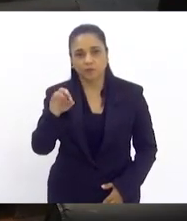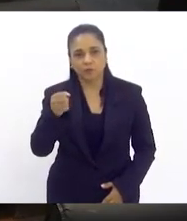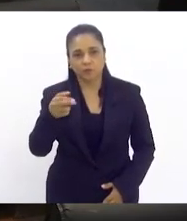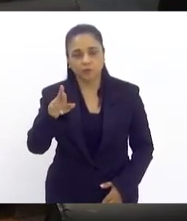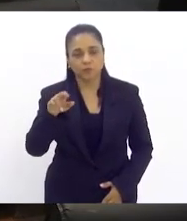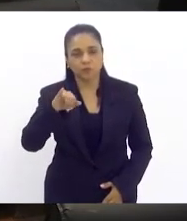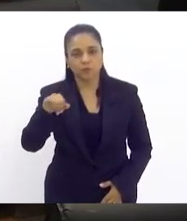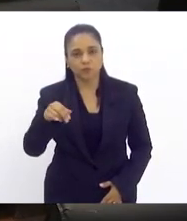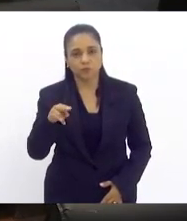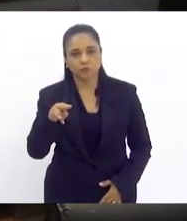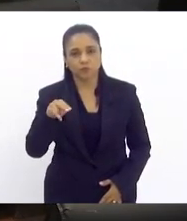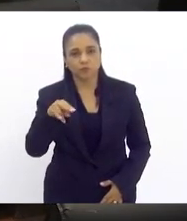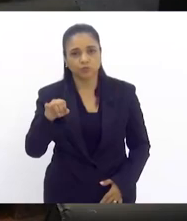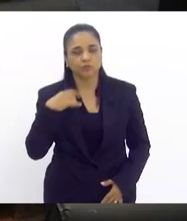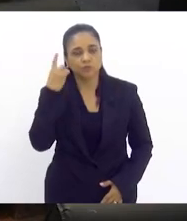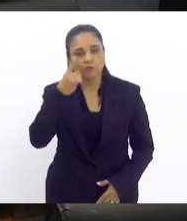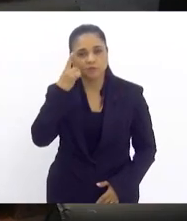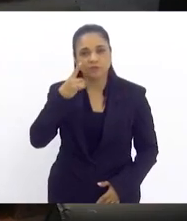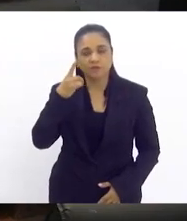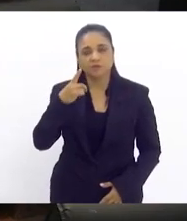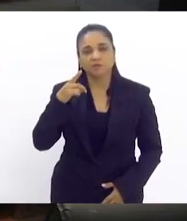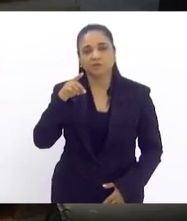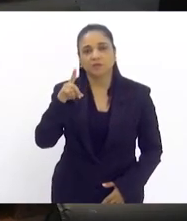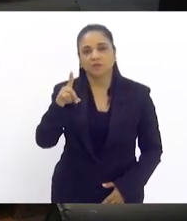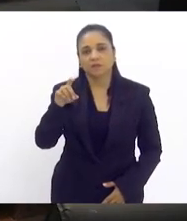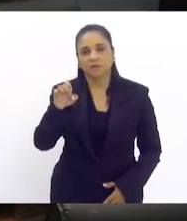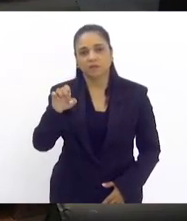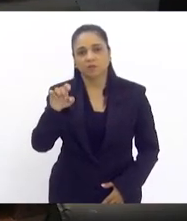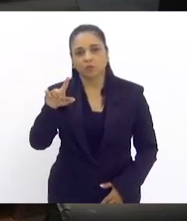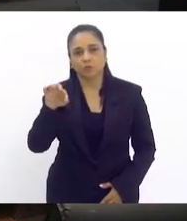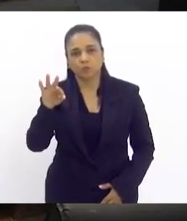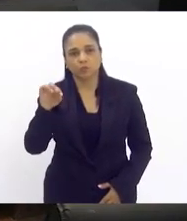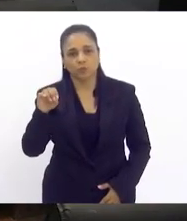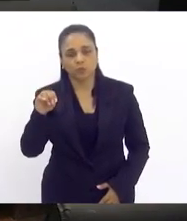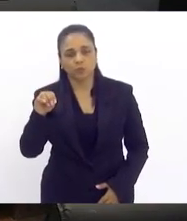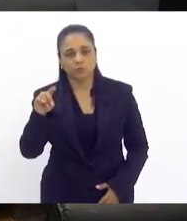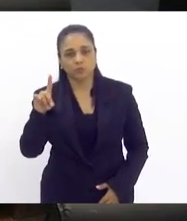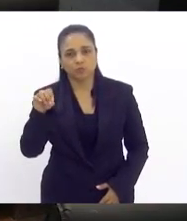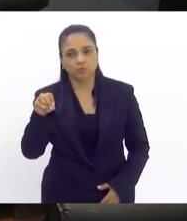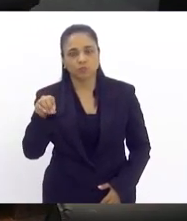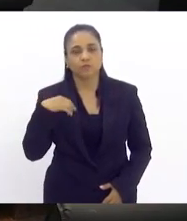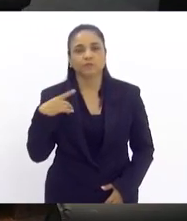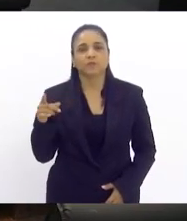Deputado Dr. Deodalto Jair. Deputada Marta Rocha, por favor.